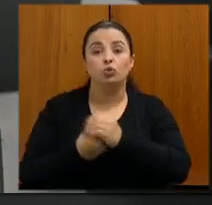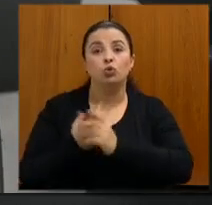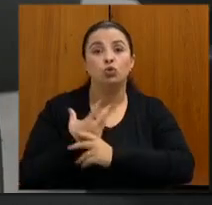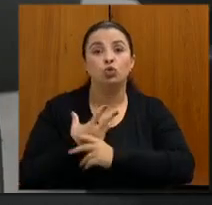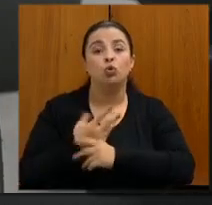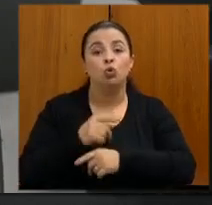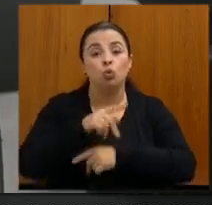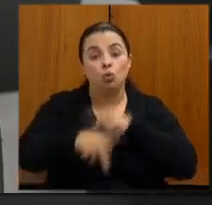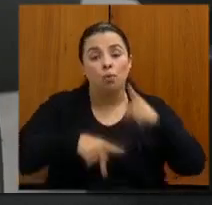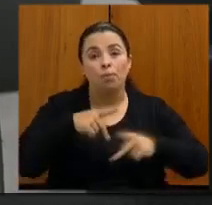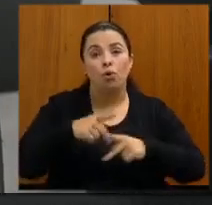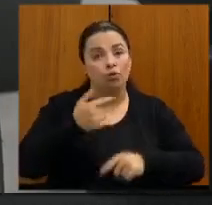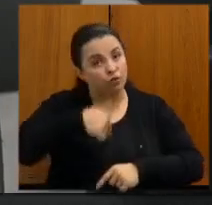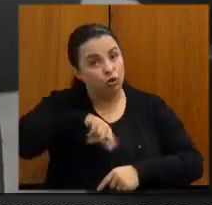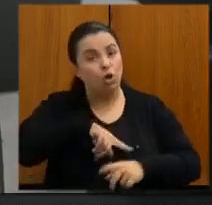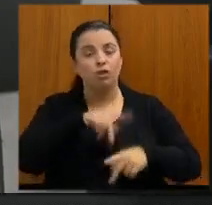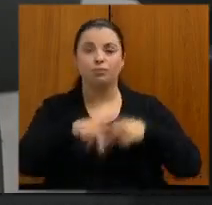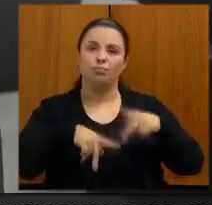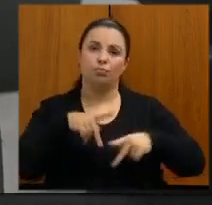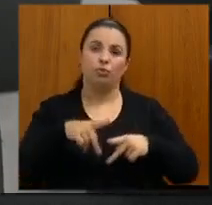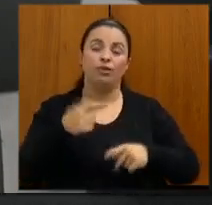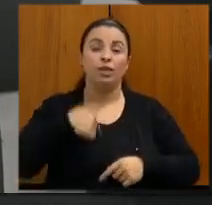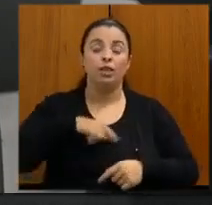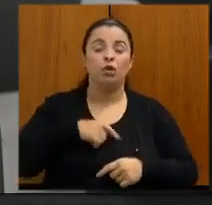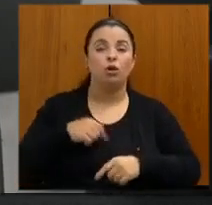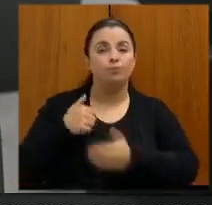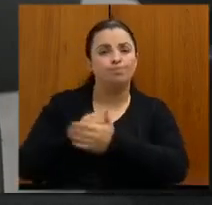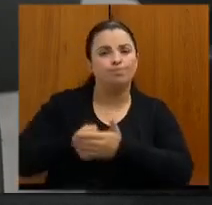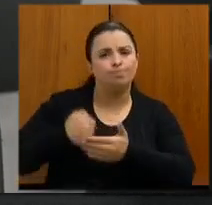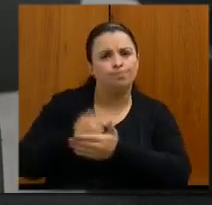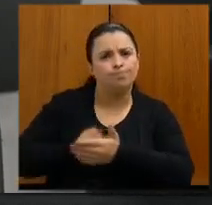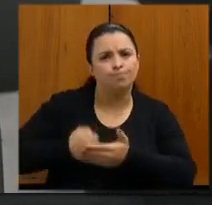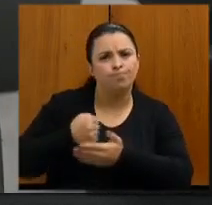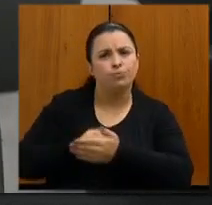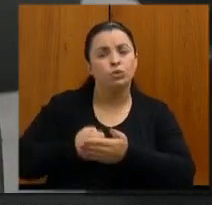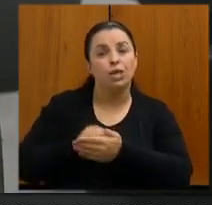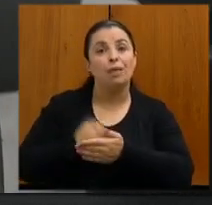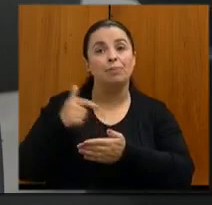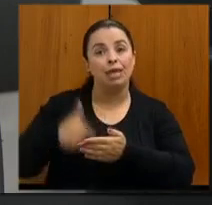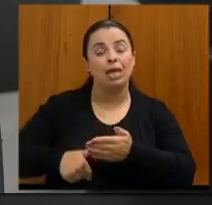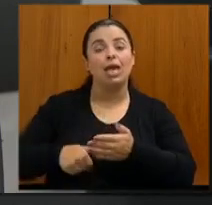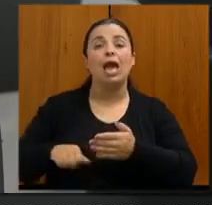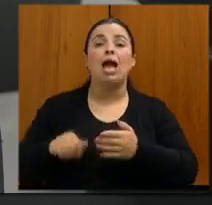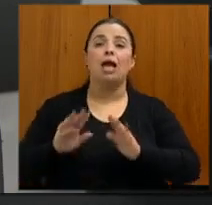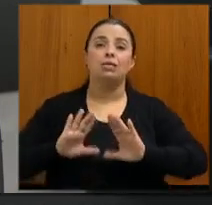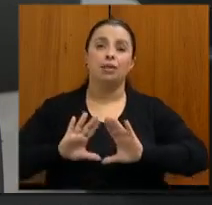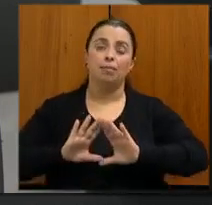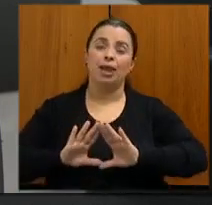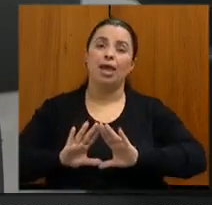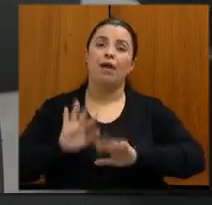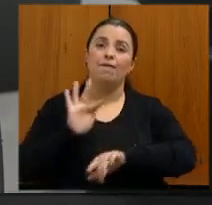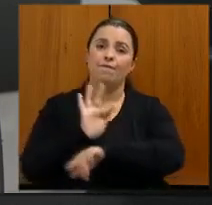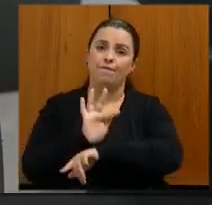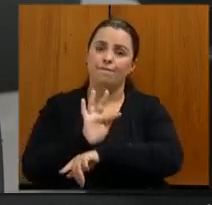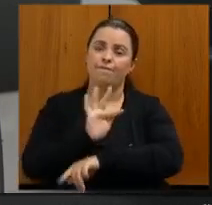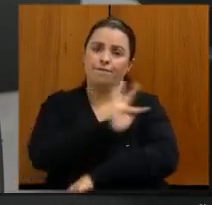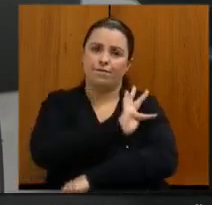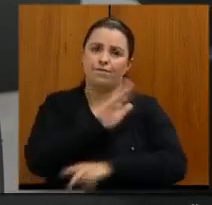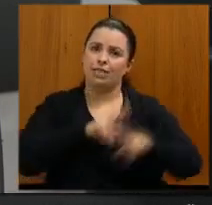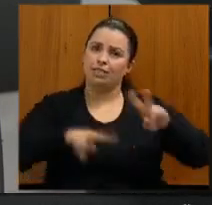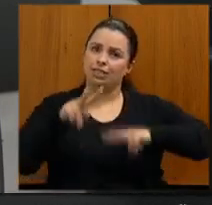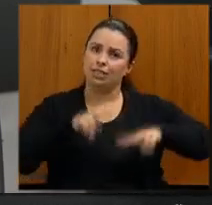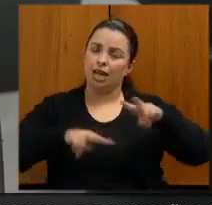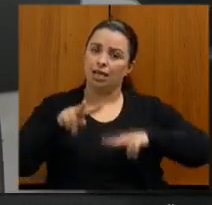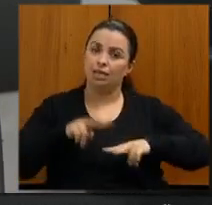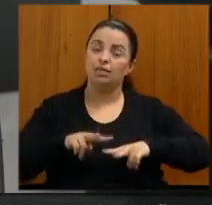povo né então a gente luta para que a assembleia ficar lista esse relatório a ponte é caminhos para